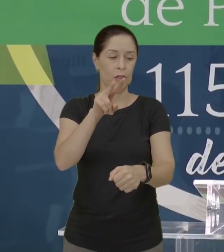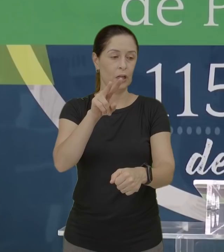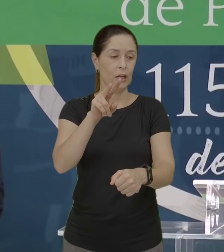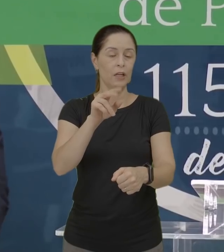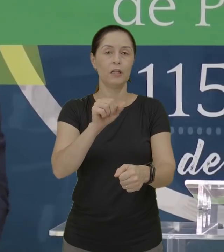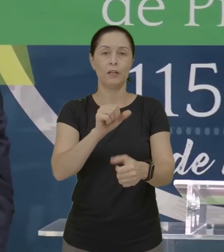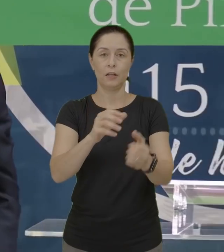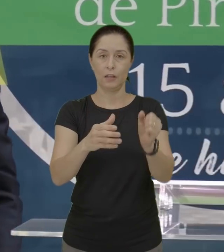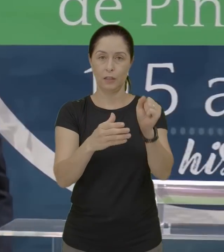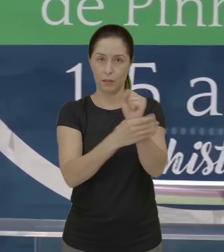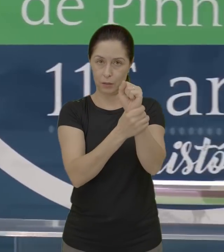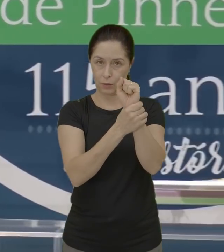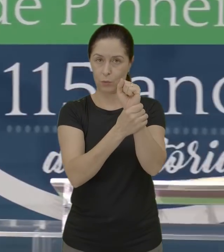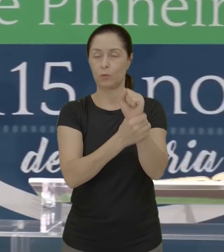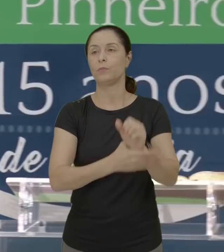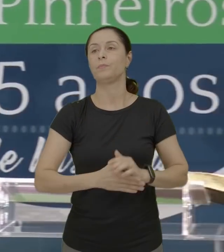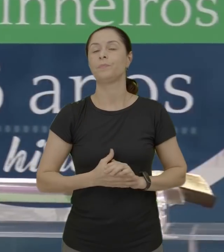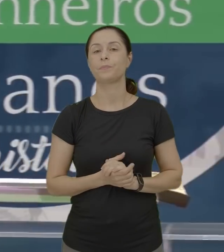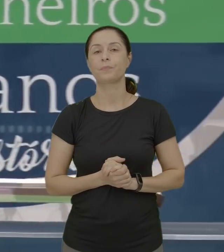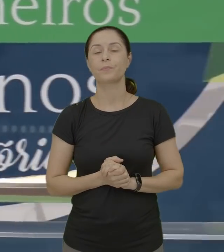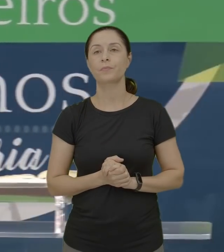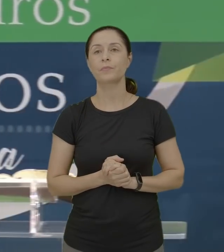firme.